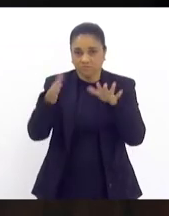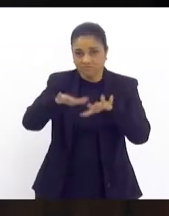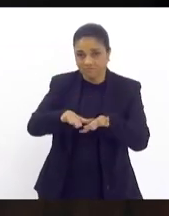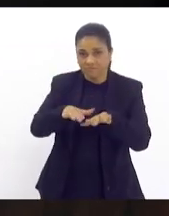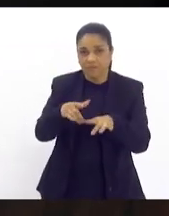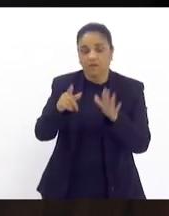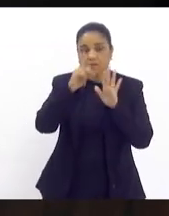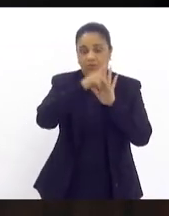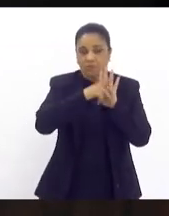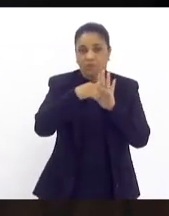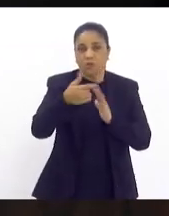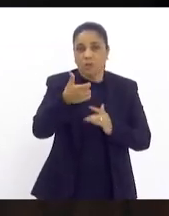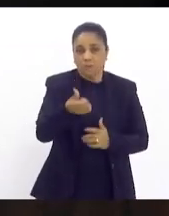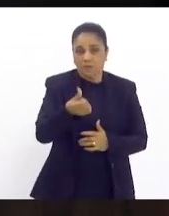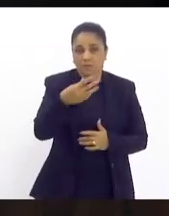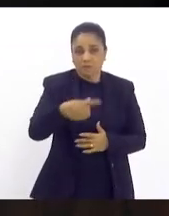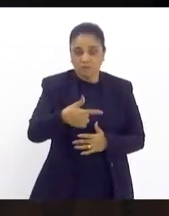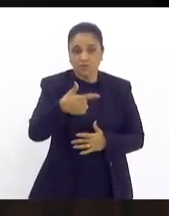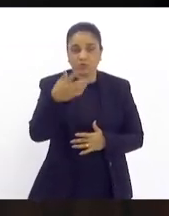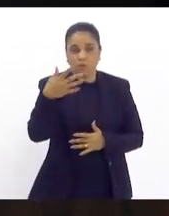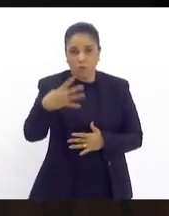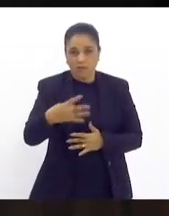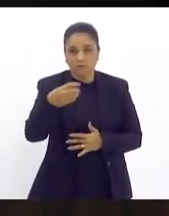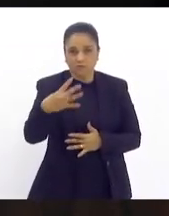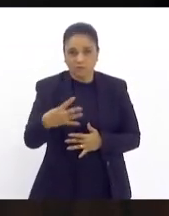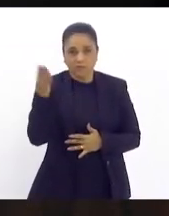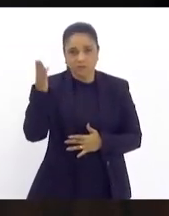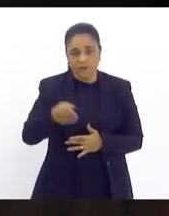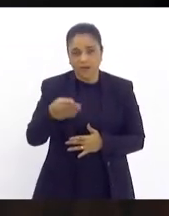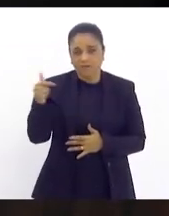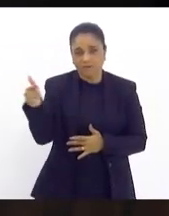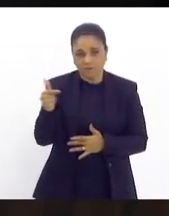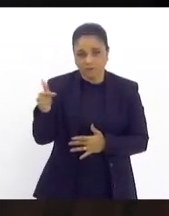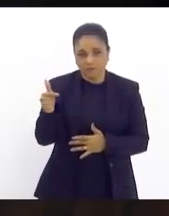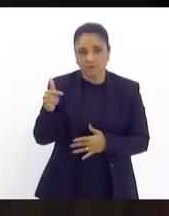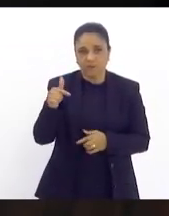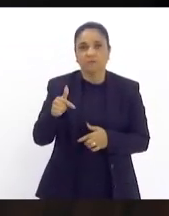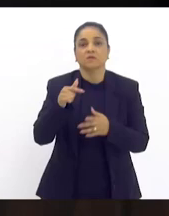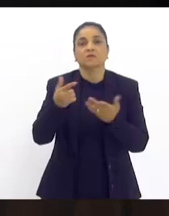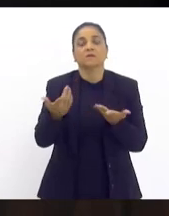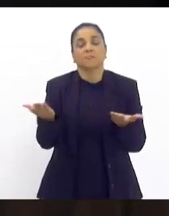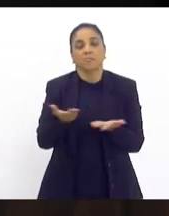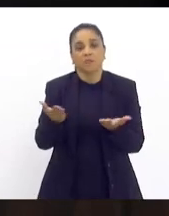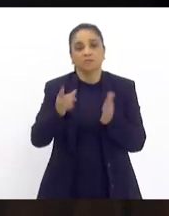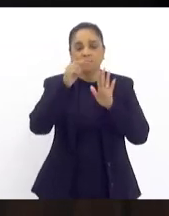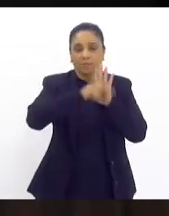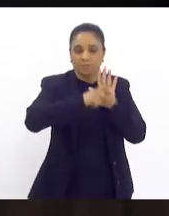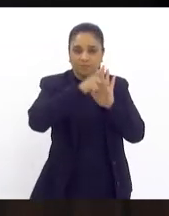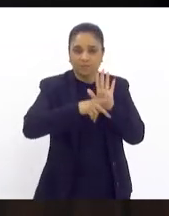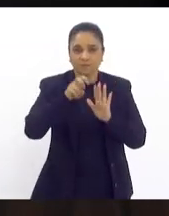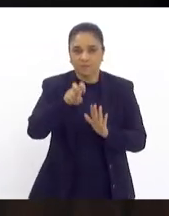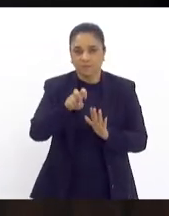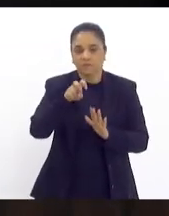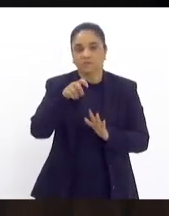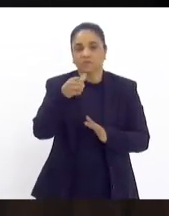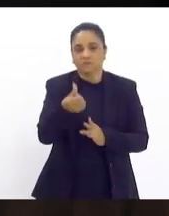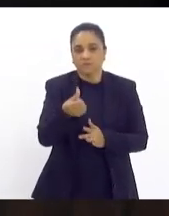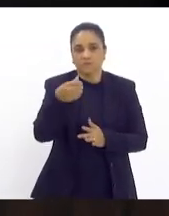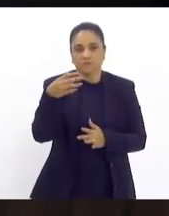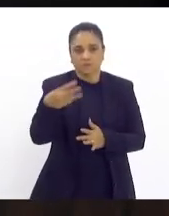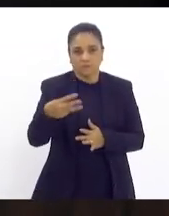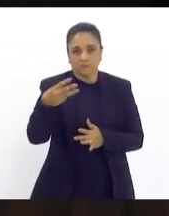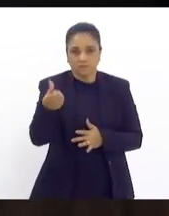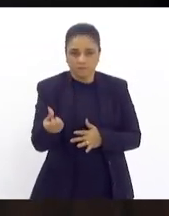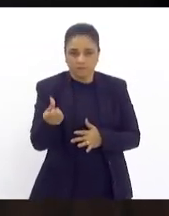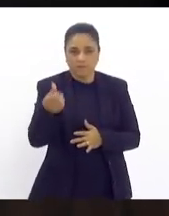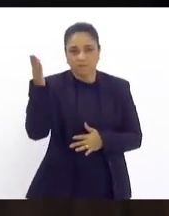Lei 6243 de 22 Deputado da Marta Rocha a sobre a mesa inclusão novos dia do projeto 5536 de